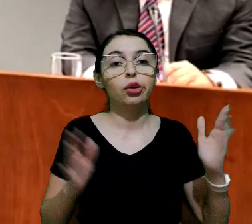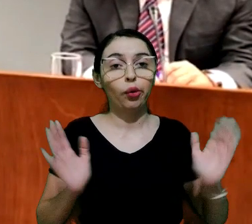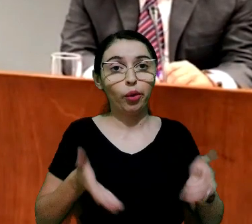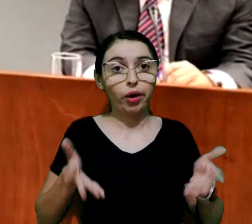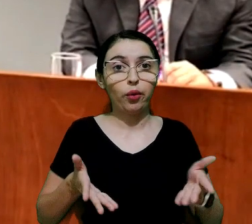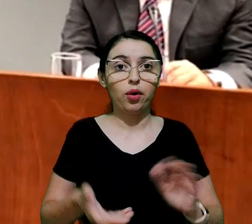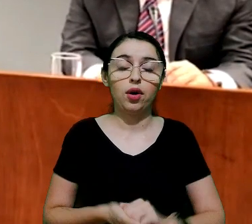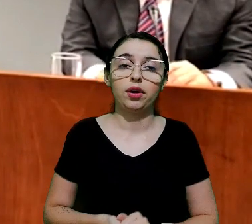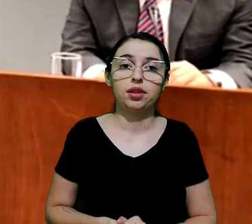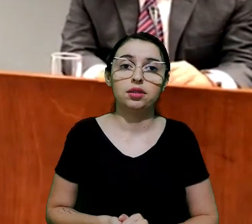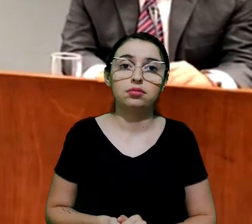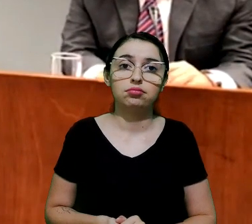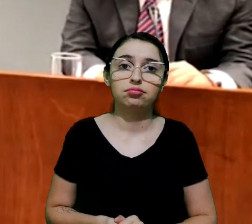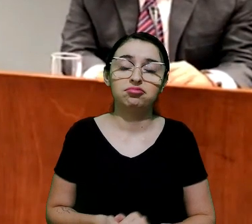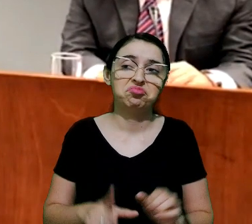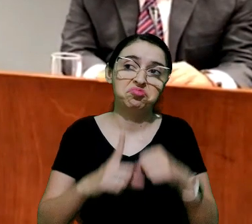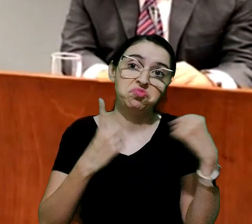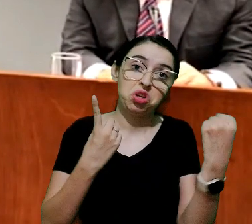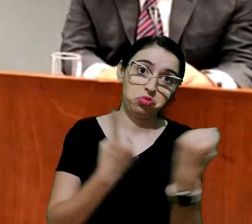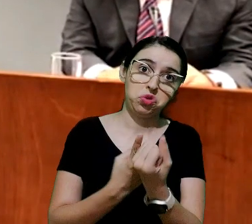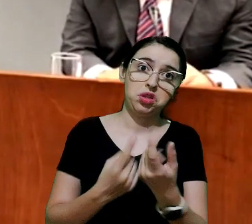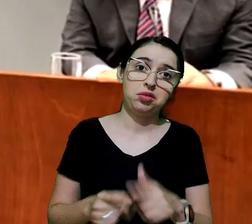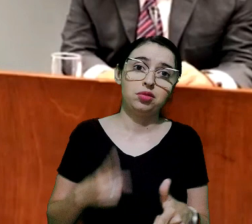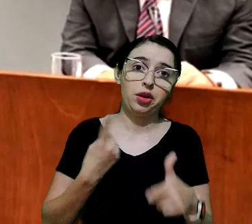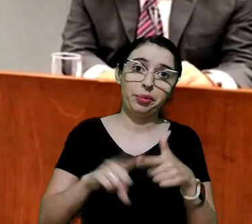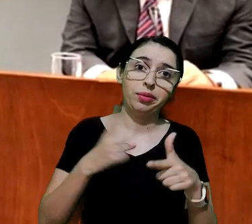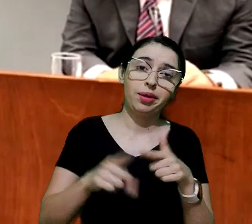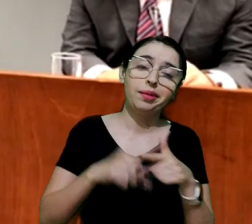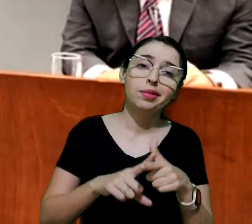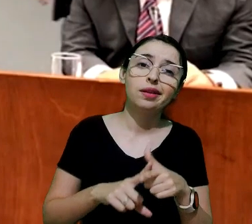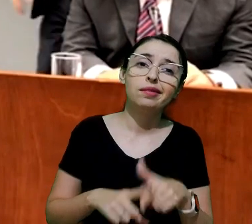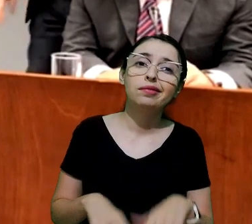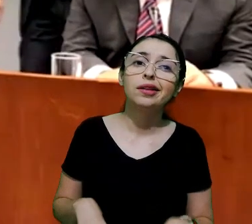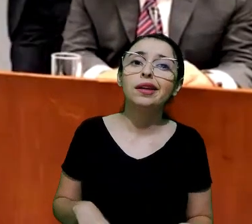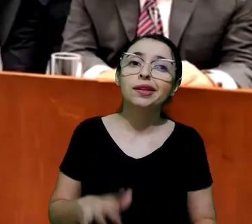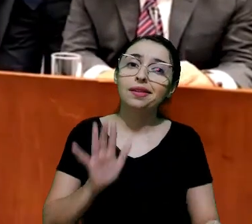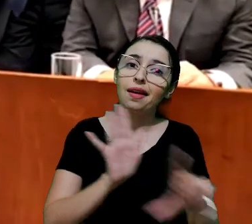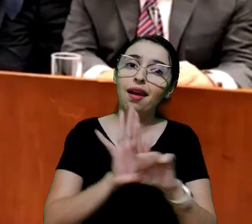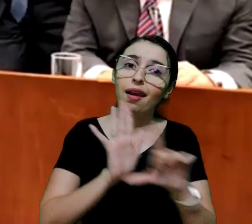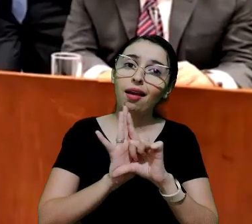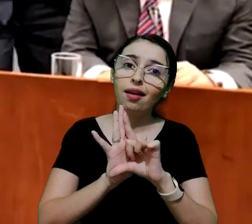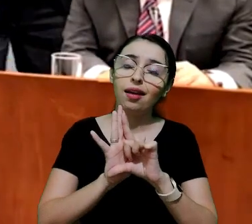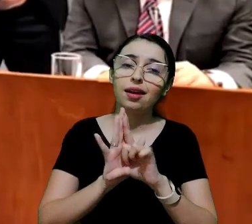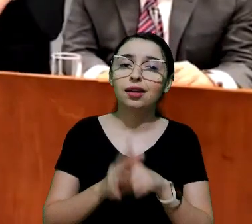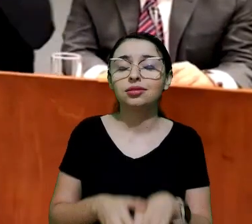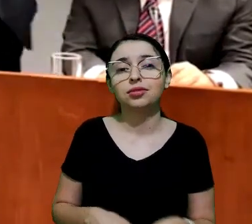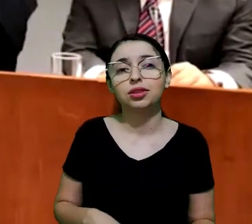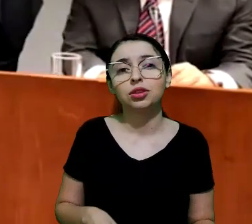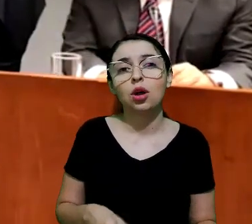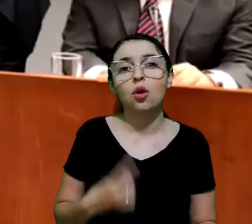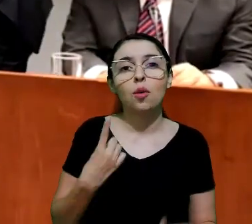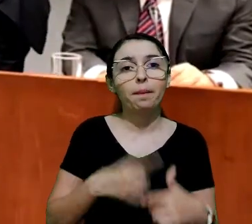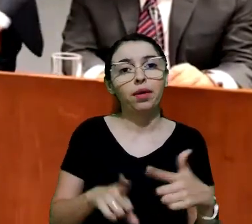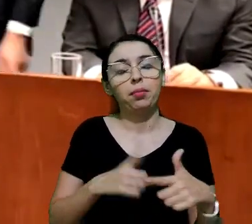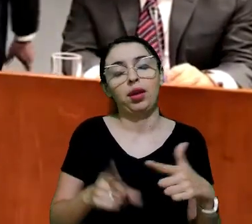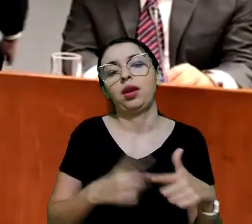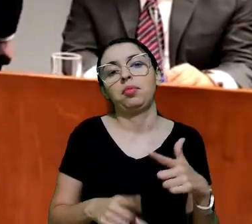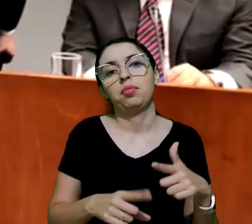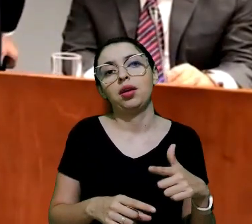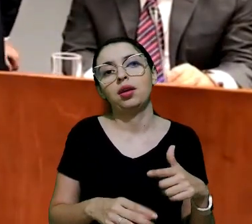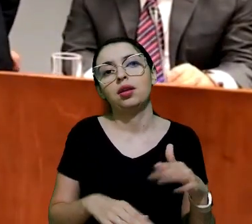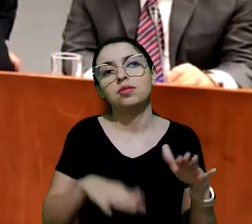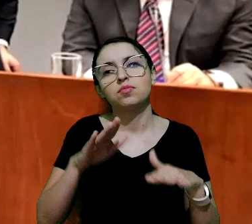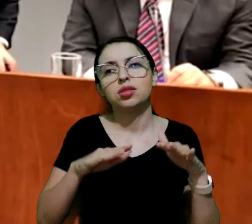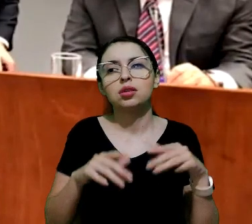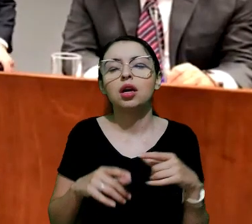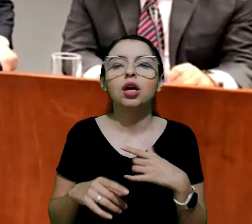nossa sociedade. É um problema legislativo, não é? É um problema que depende da